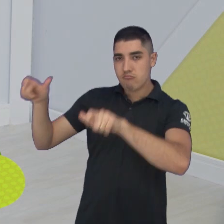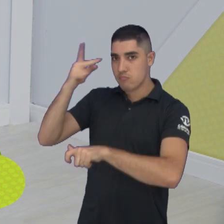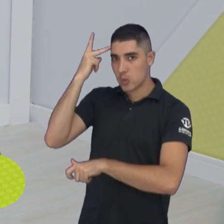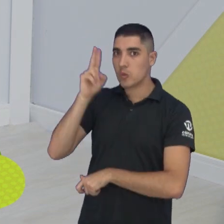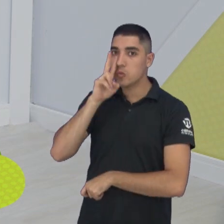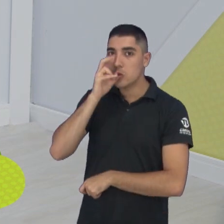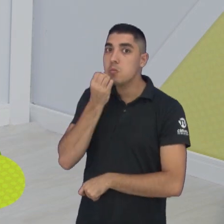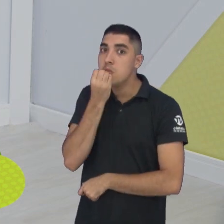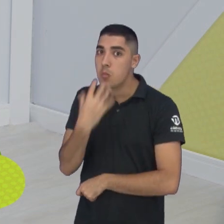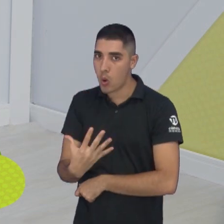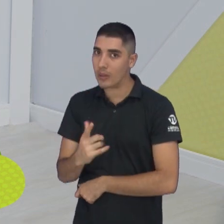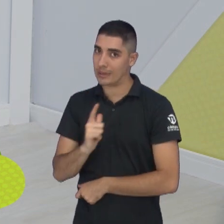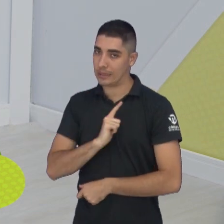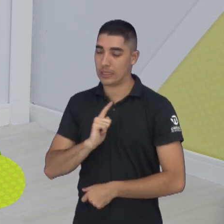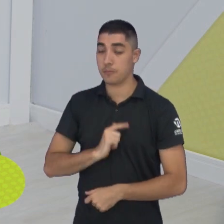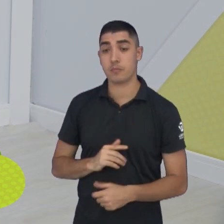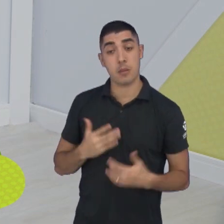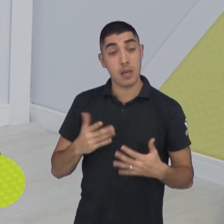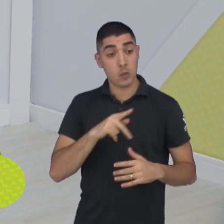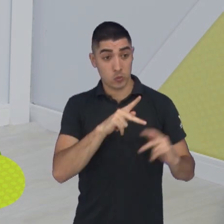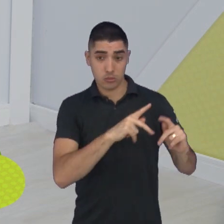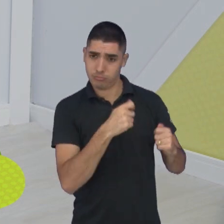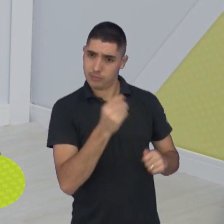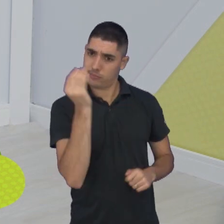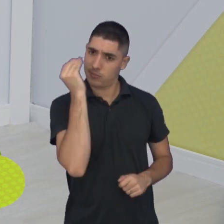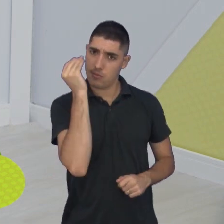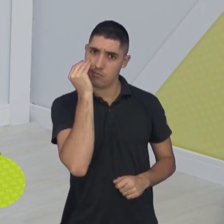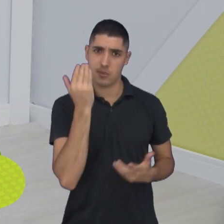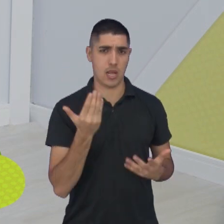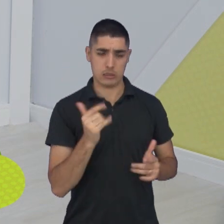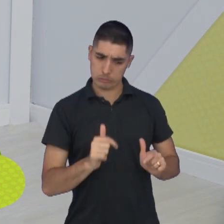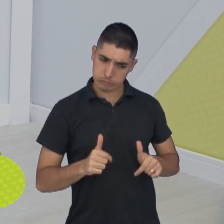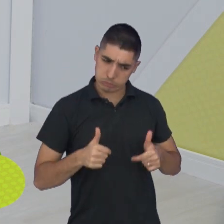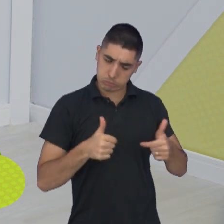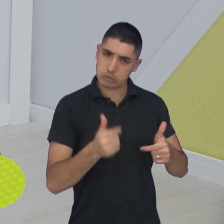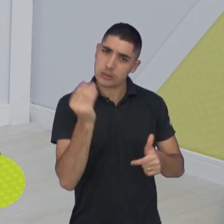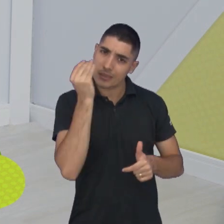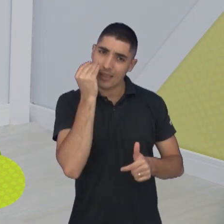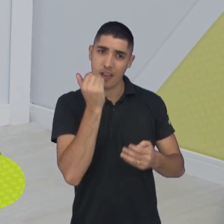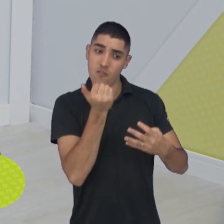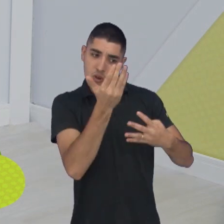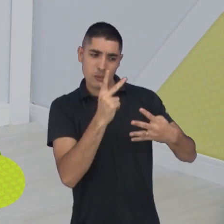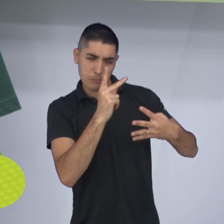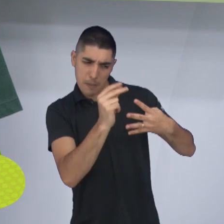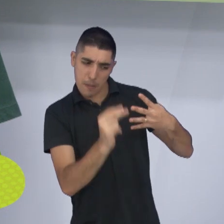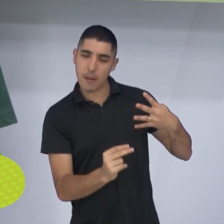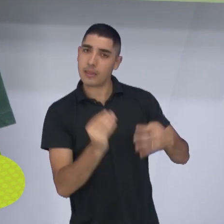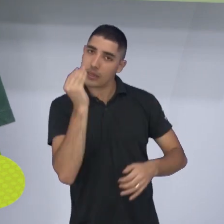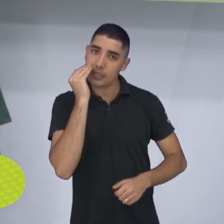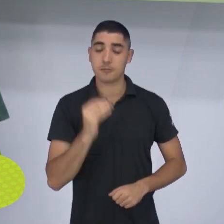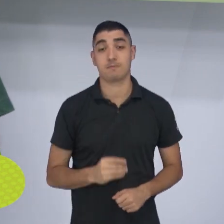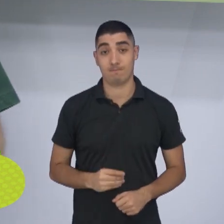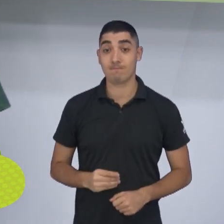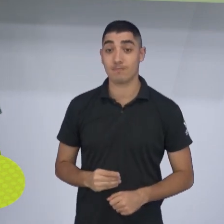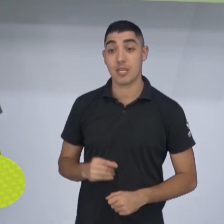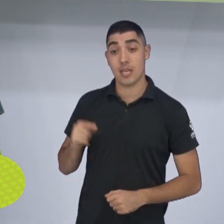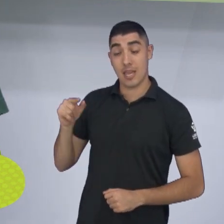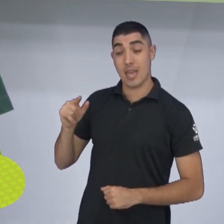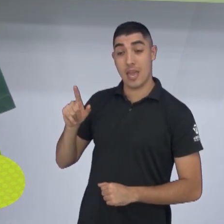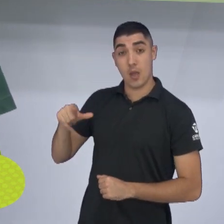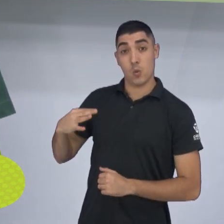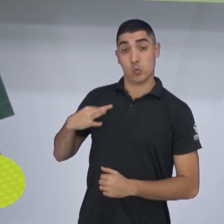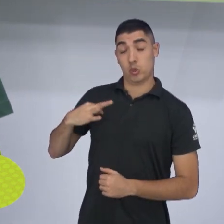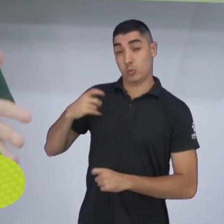as ações do São José. E o São José tem que tentar, né, Brudão? Fazer o máximo de pontos possíveis fora de casa. É um time encardido, como diriam os mais